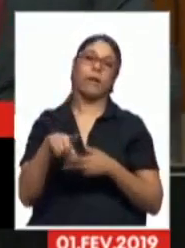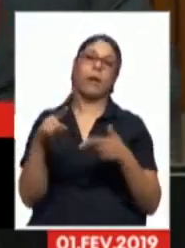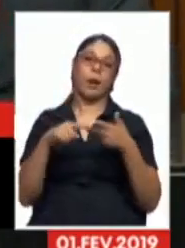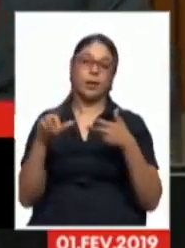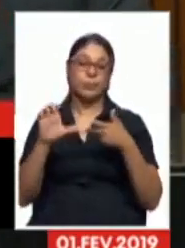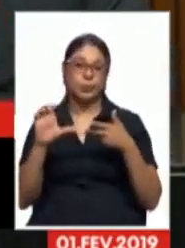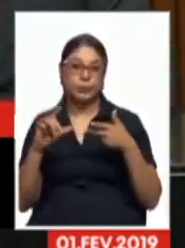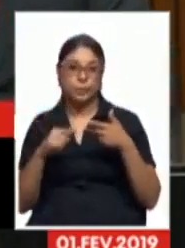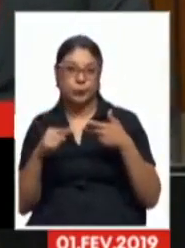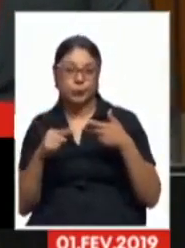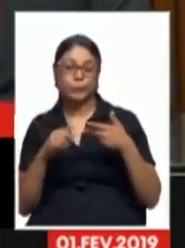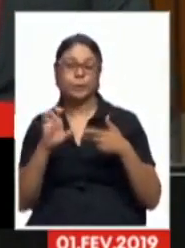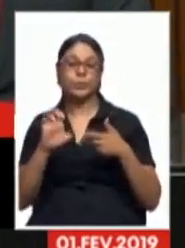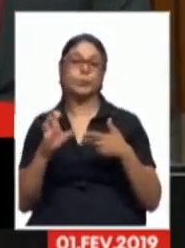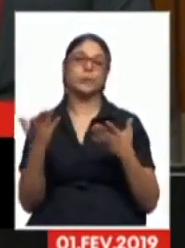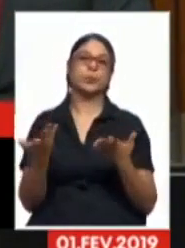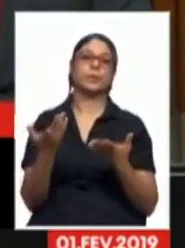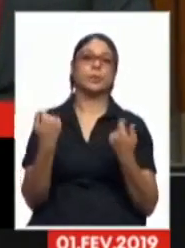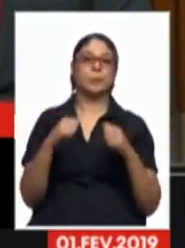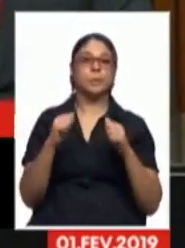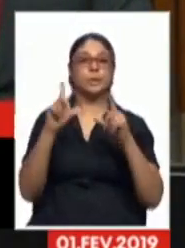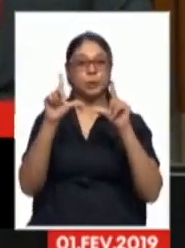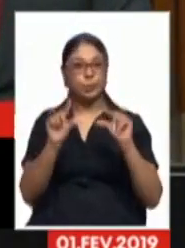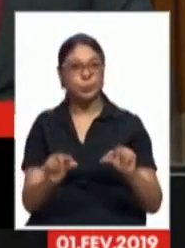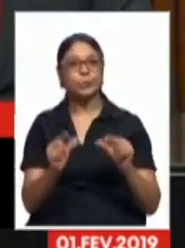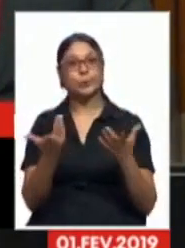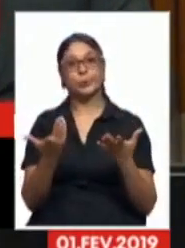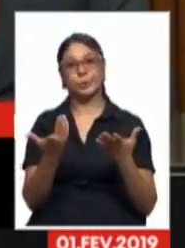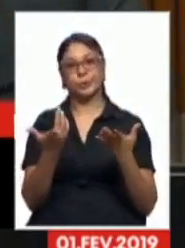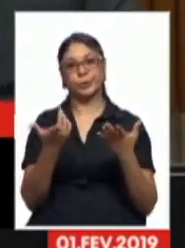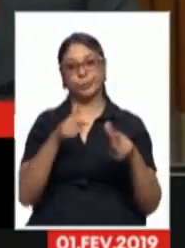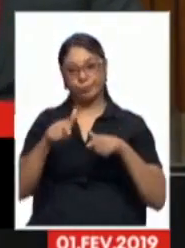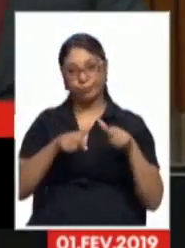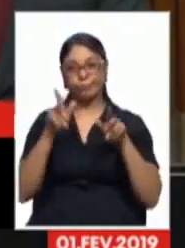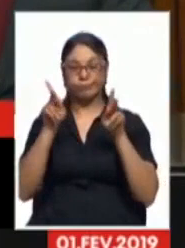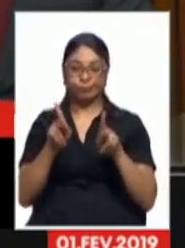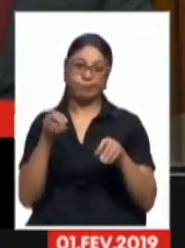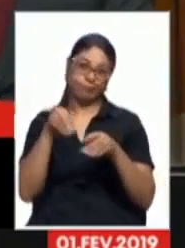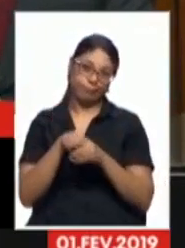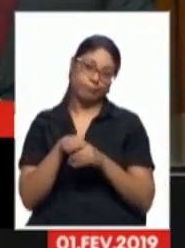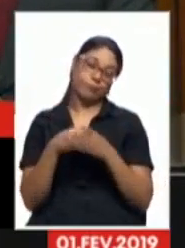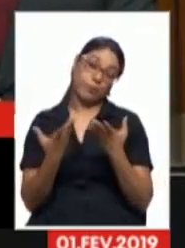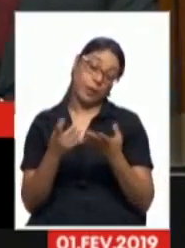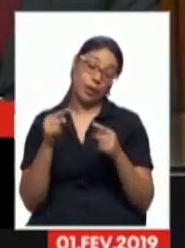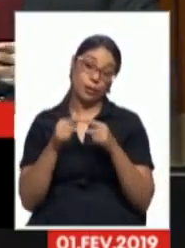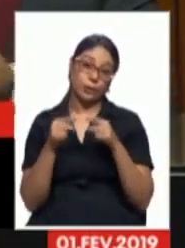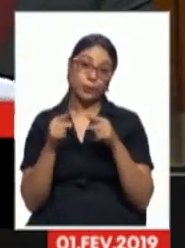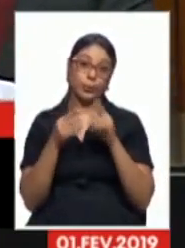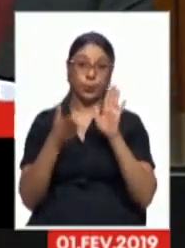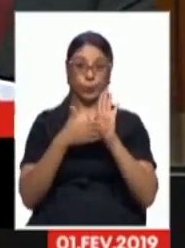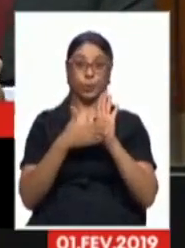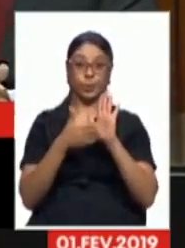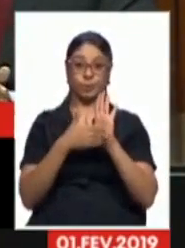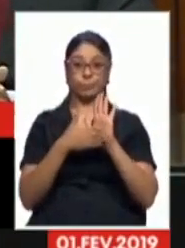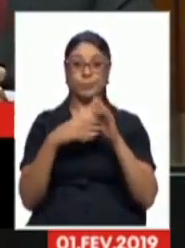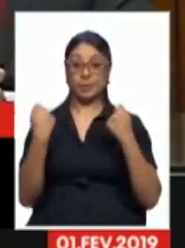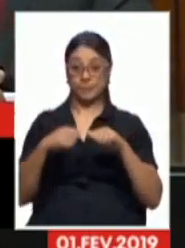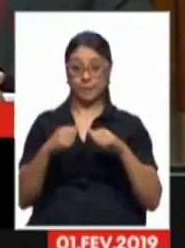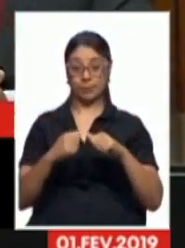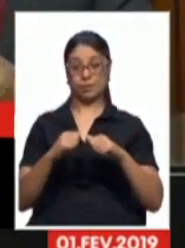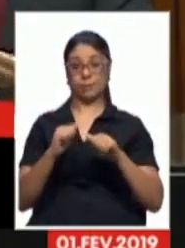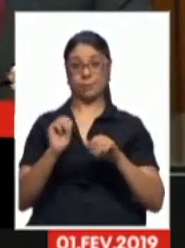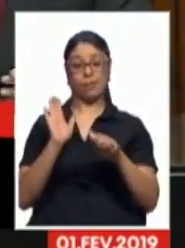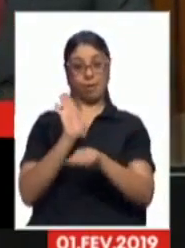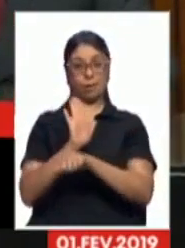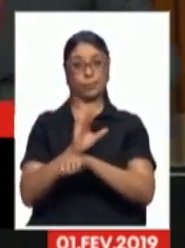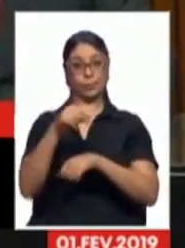de cargos. Então, são propostas que demandarão, de fato, apoio aqui no Parlamento